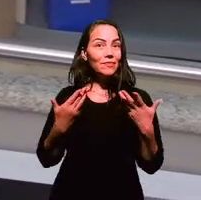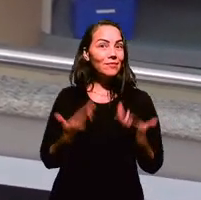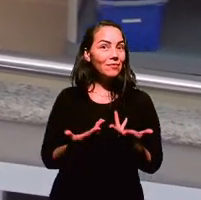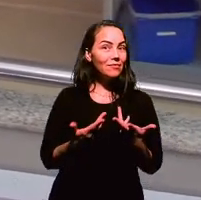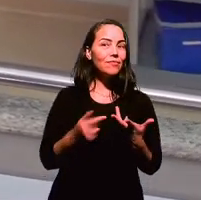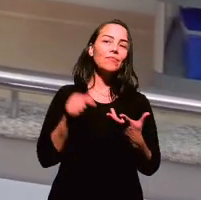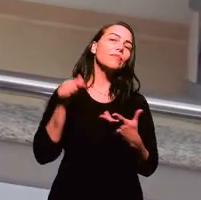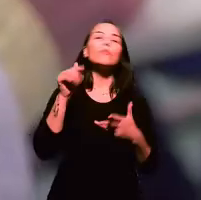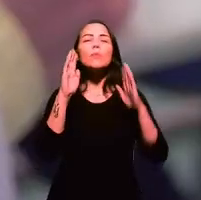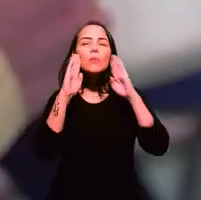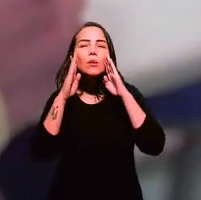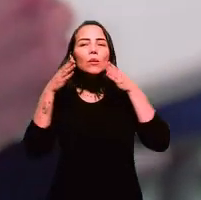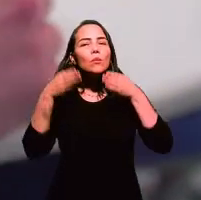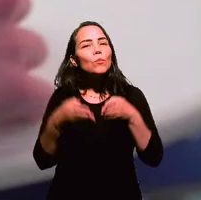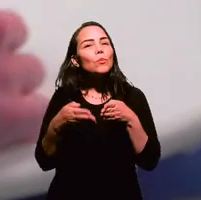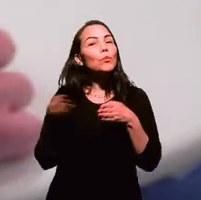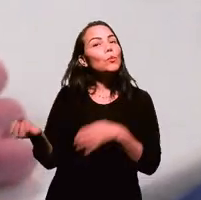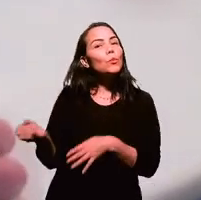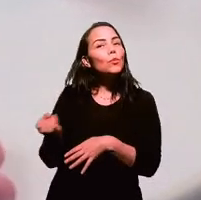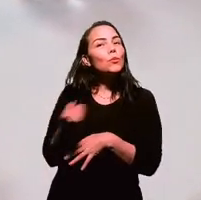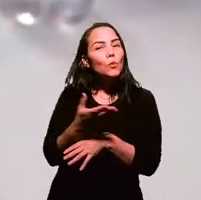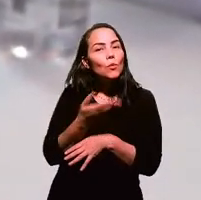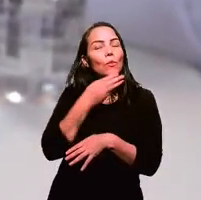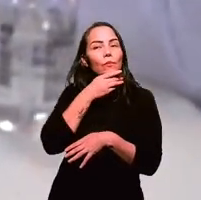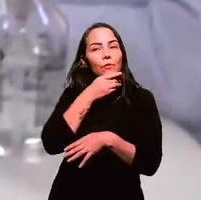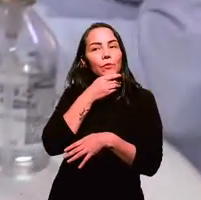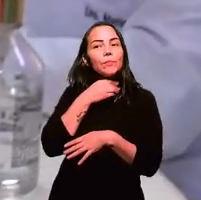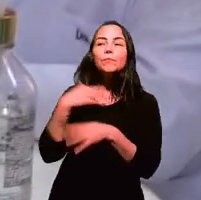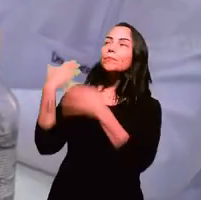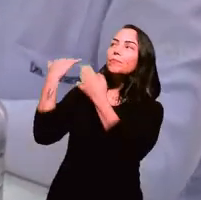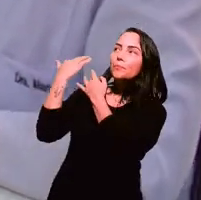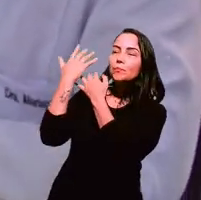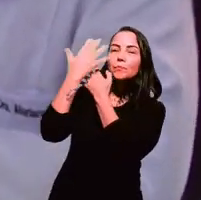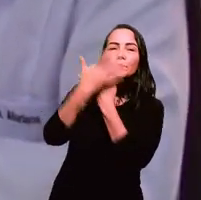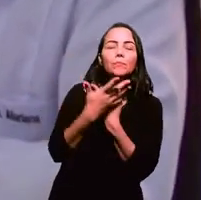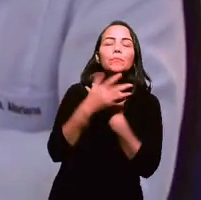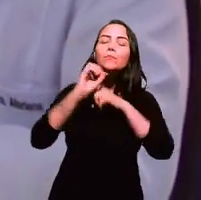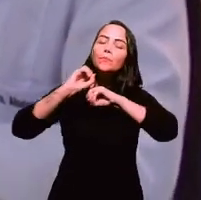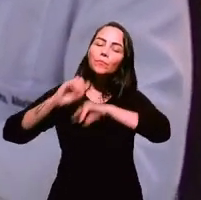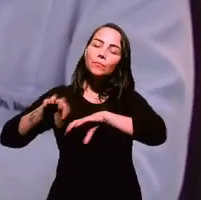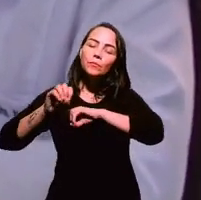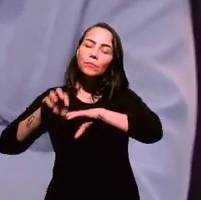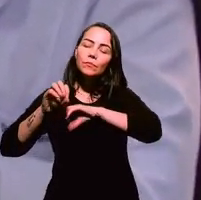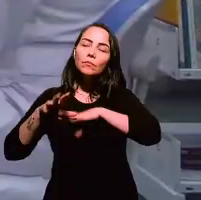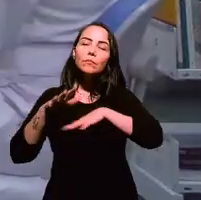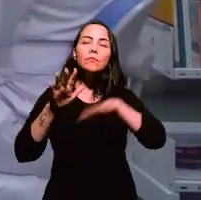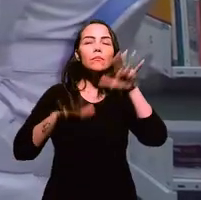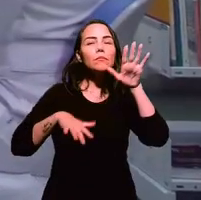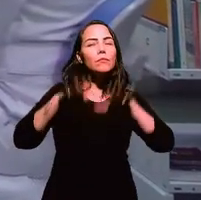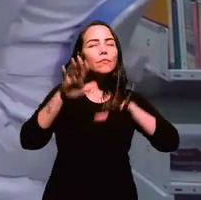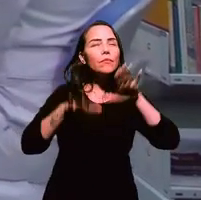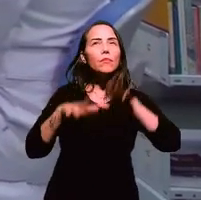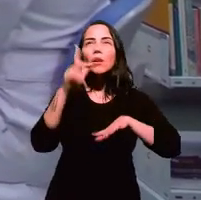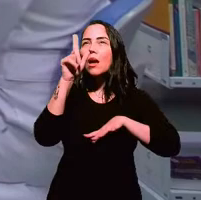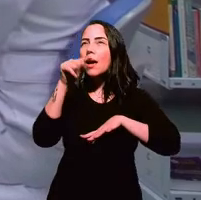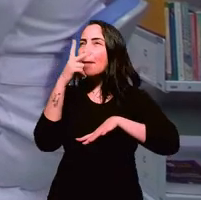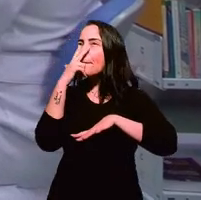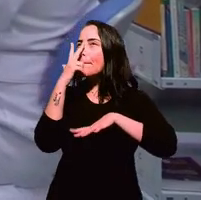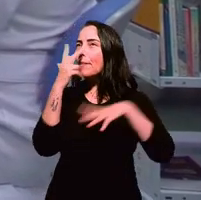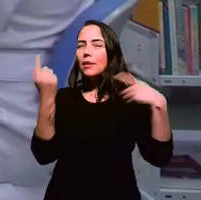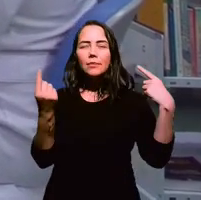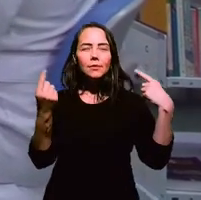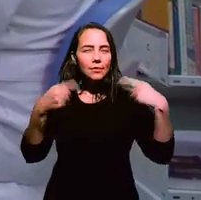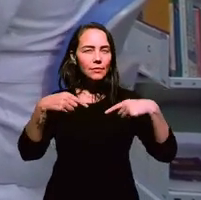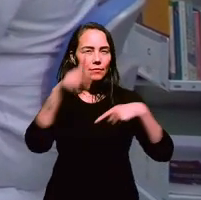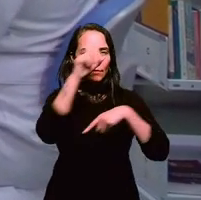própria residência, né, que foi um fato novo nesses últimos anos, aí, essa questão do ensino, né? A residência, assim, foi um desafio para o hospital,